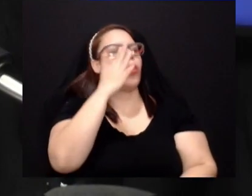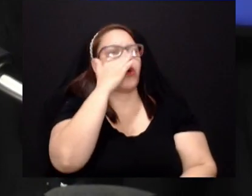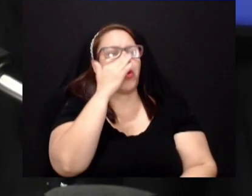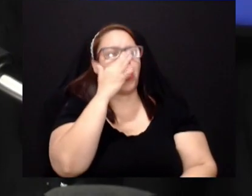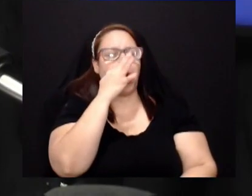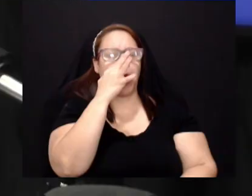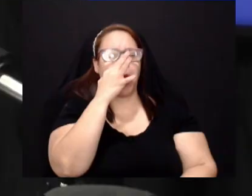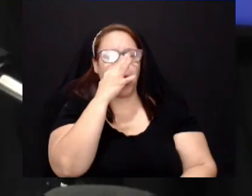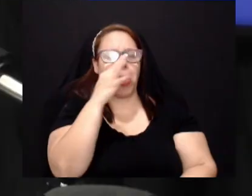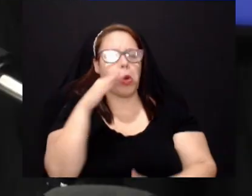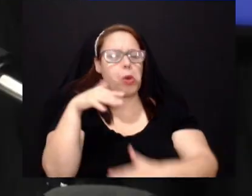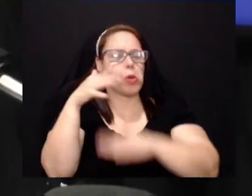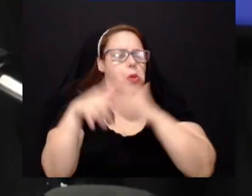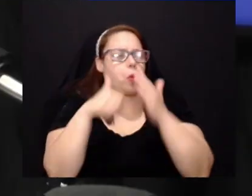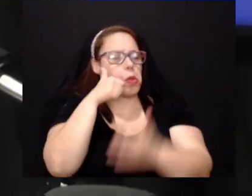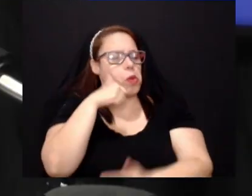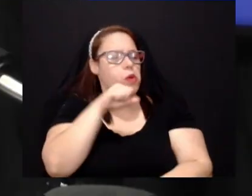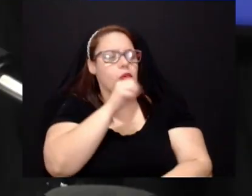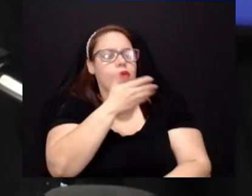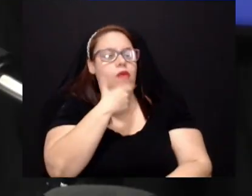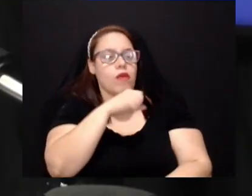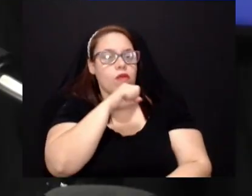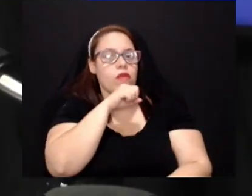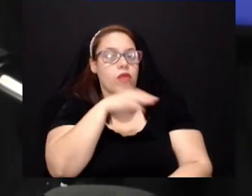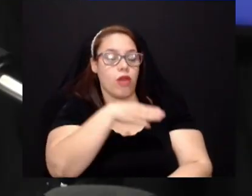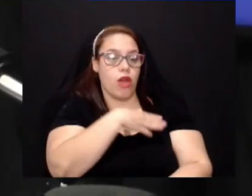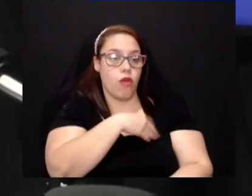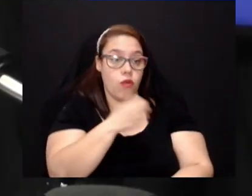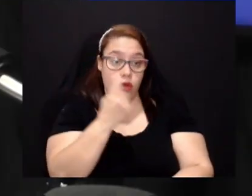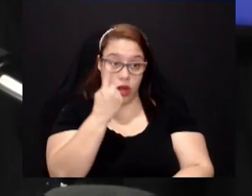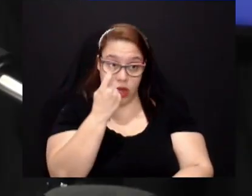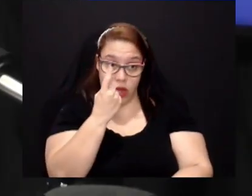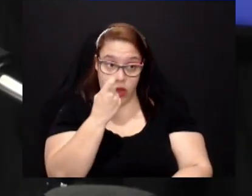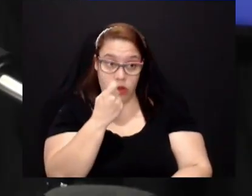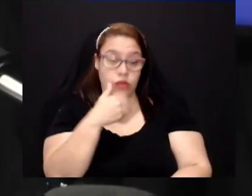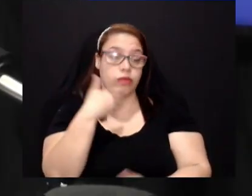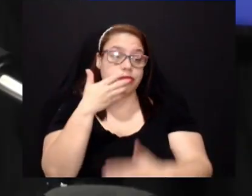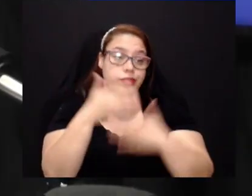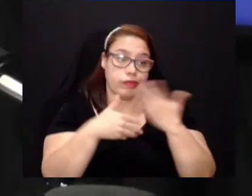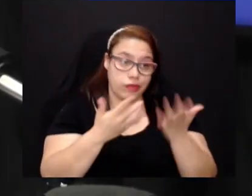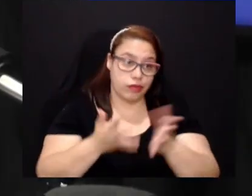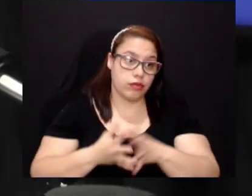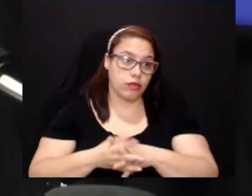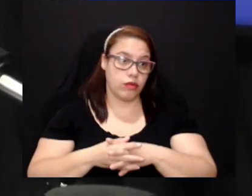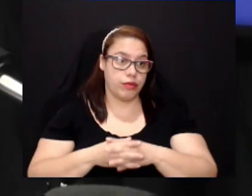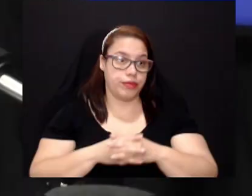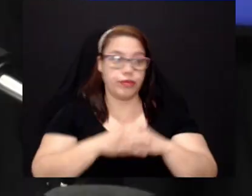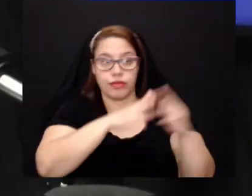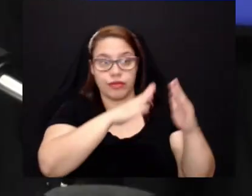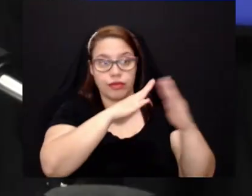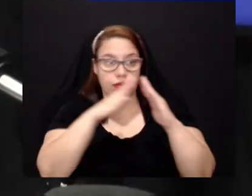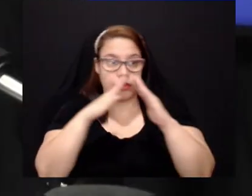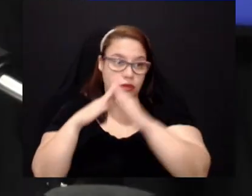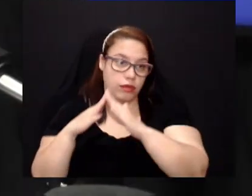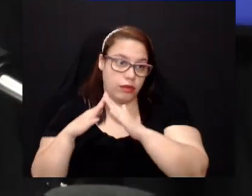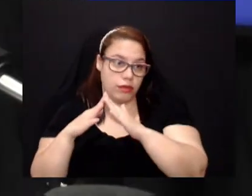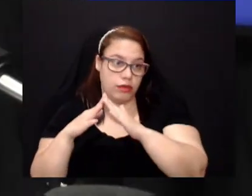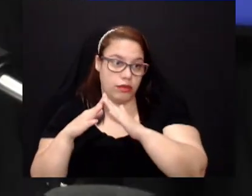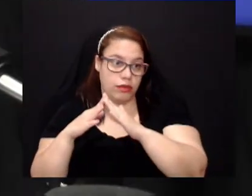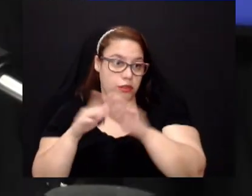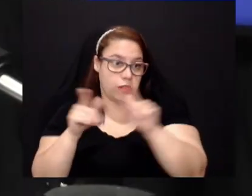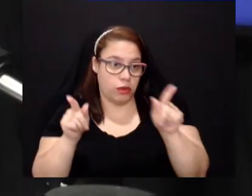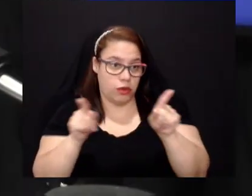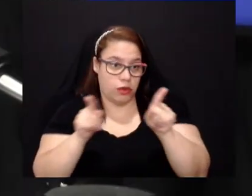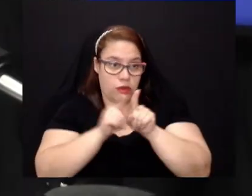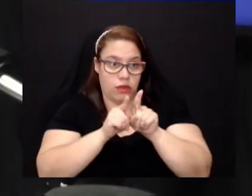dos seus pais, principalmente sendo uma filha única e tudo mais, enfim, né, morando numa cidade tão pequena, né, do interior